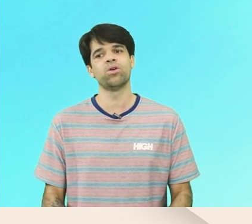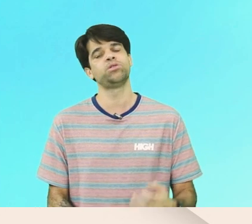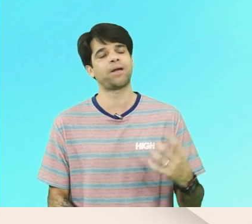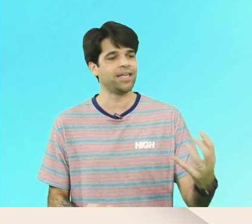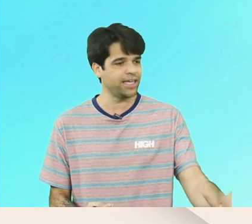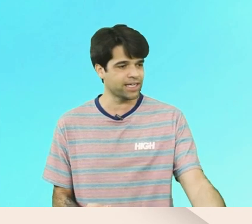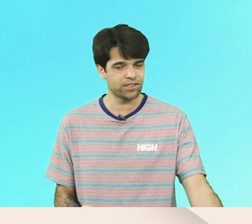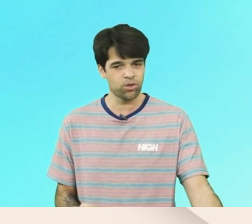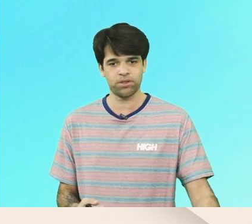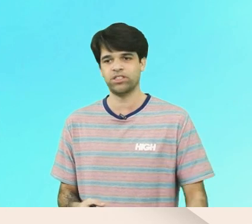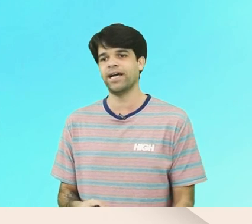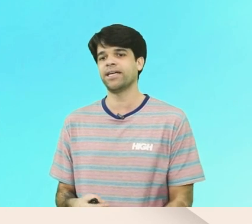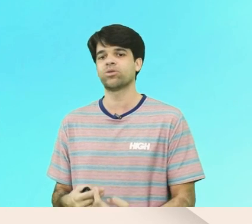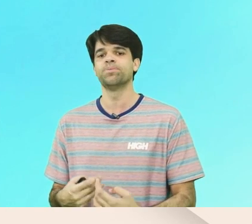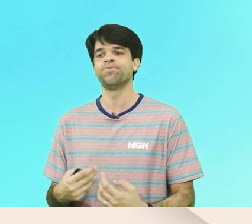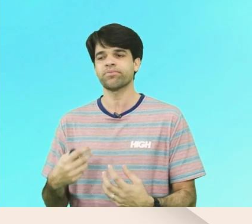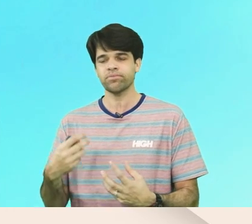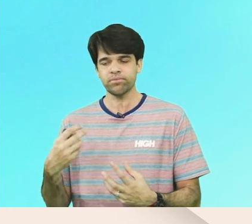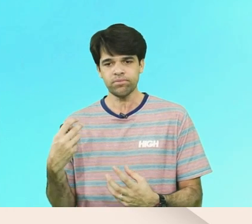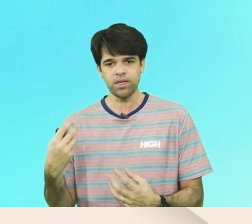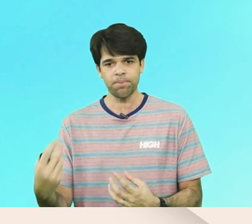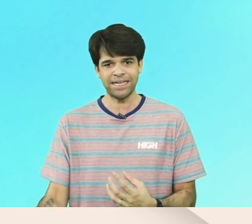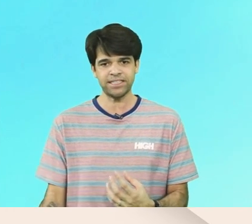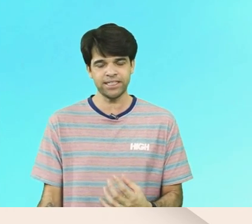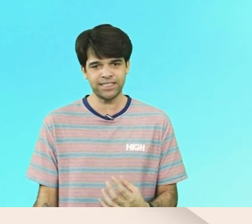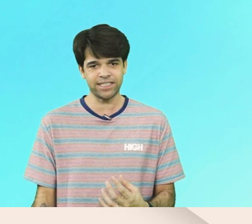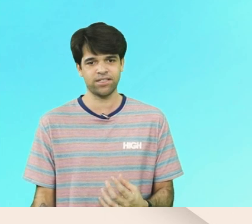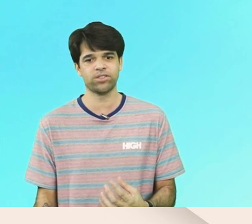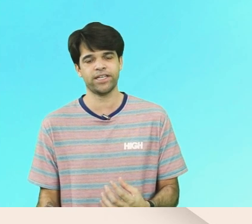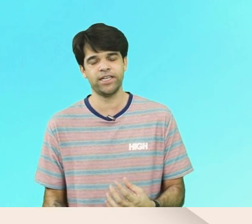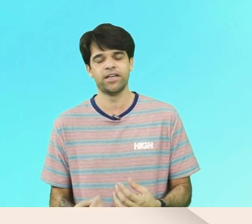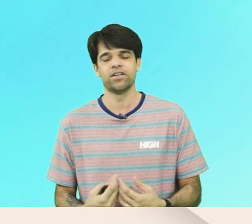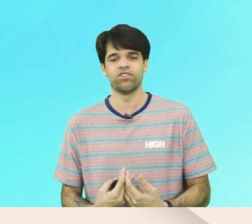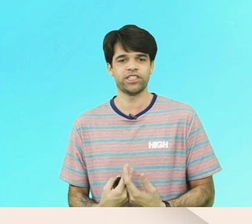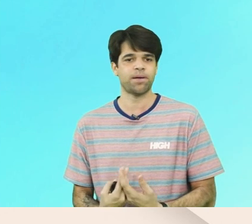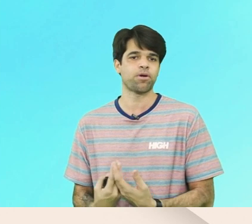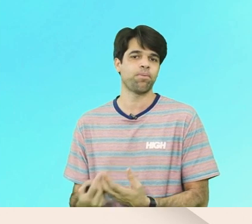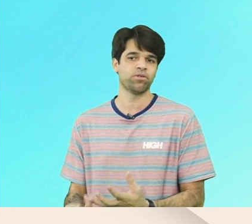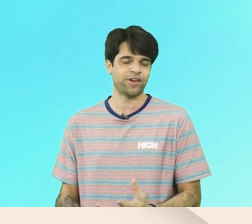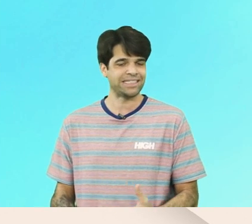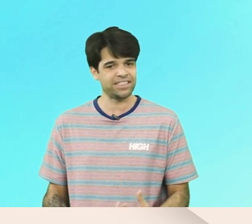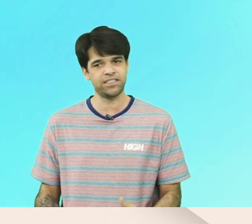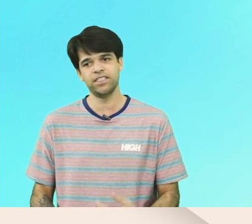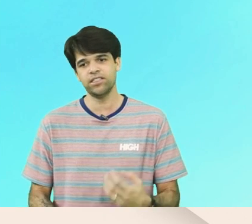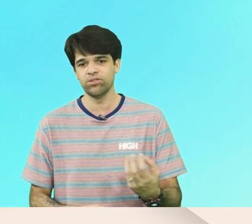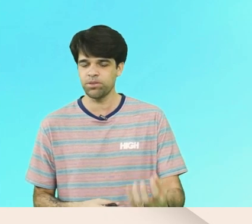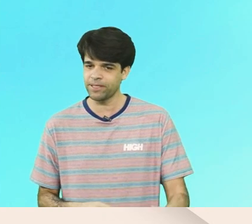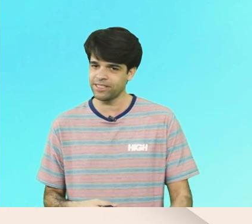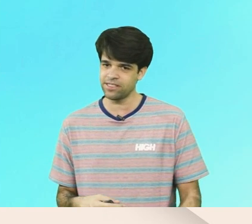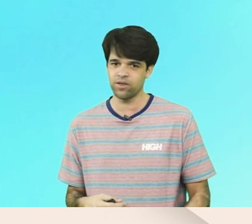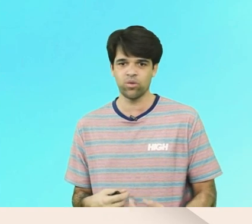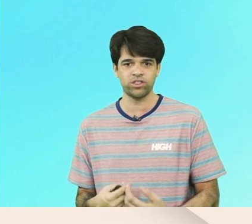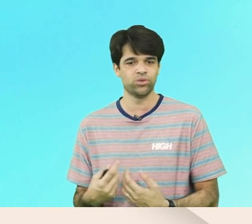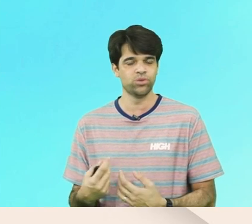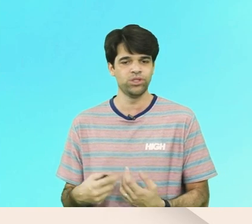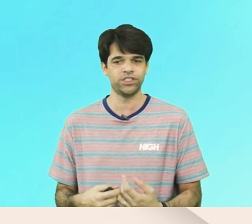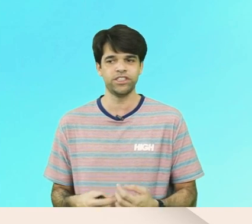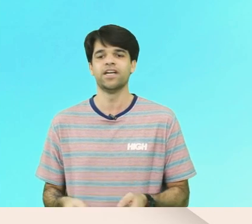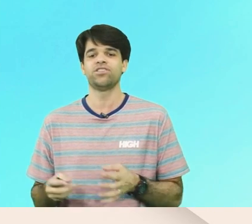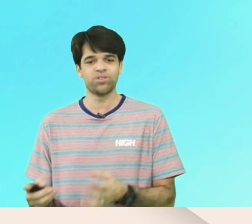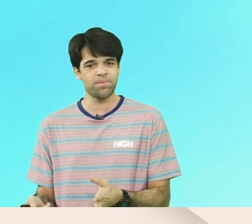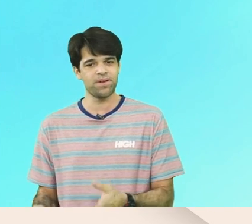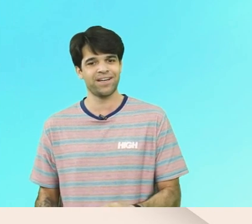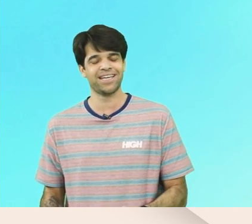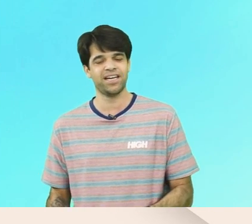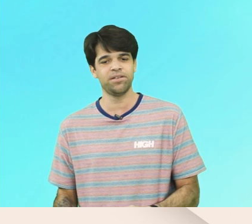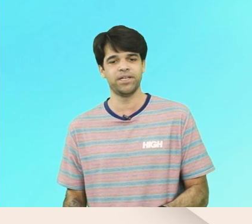outras pessoas para ler aquele teu projeto, para entender se aquilo que você está propondo faz sentido, se precisa de algum